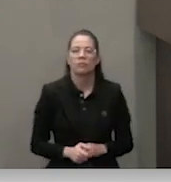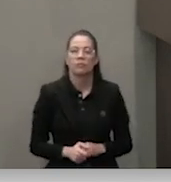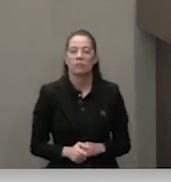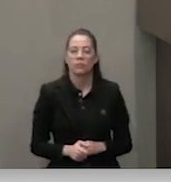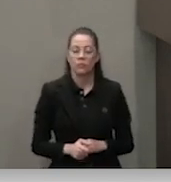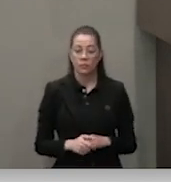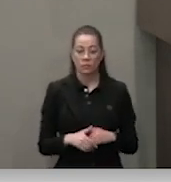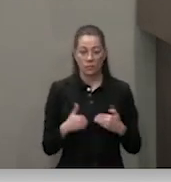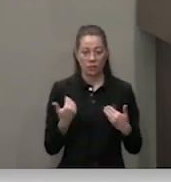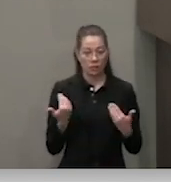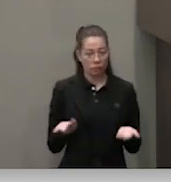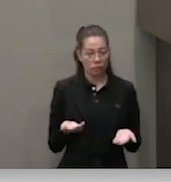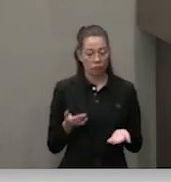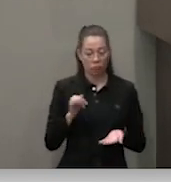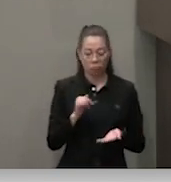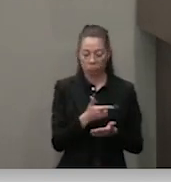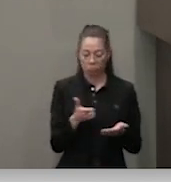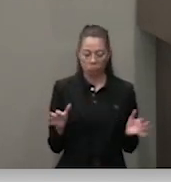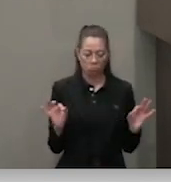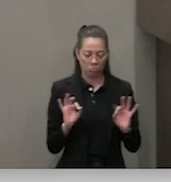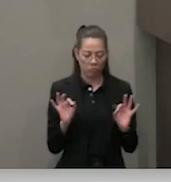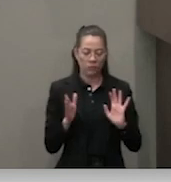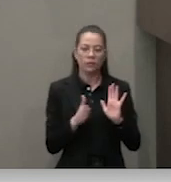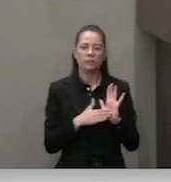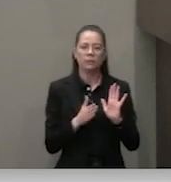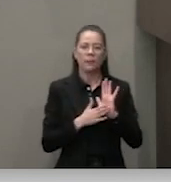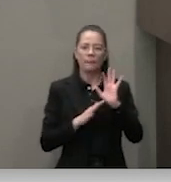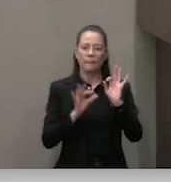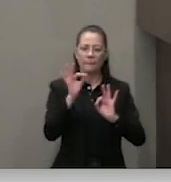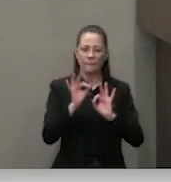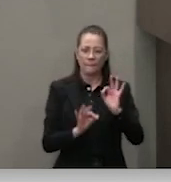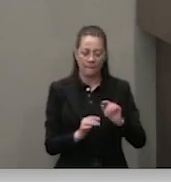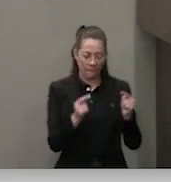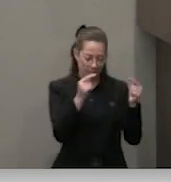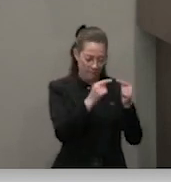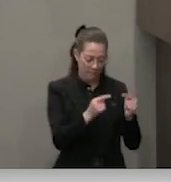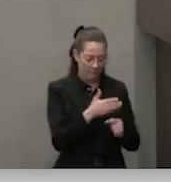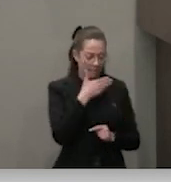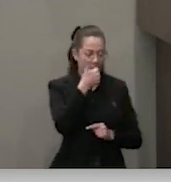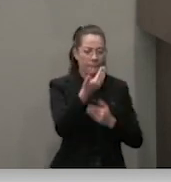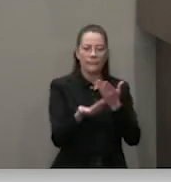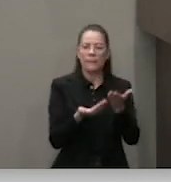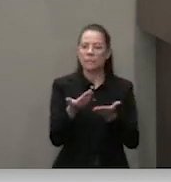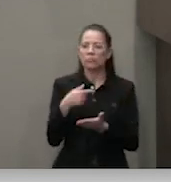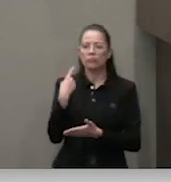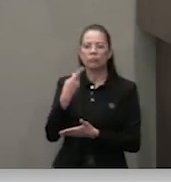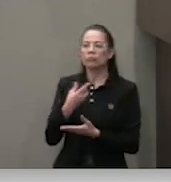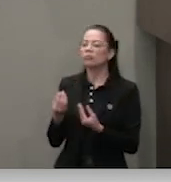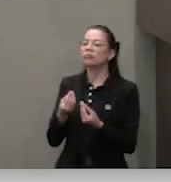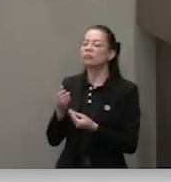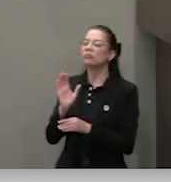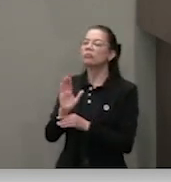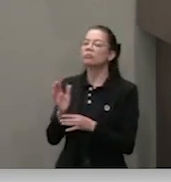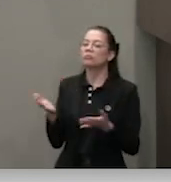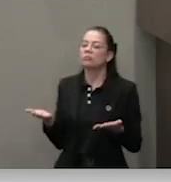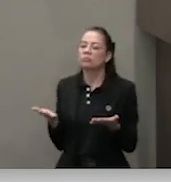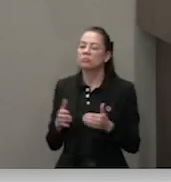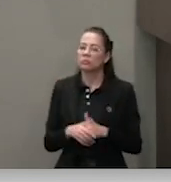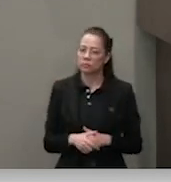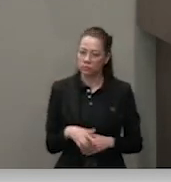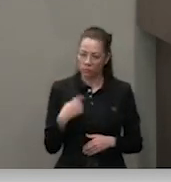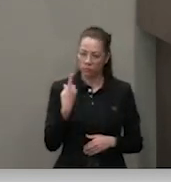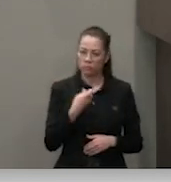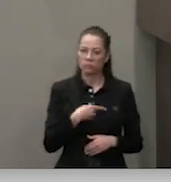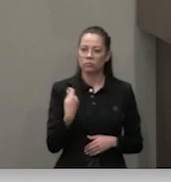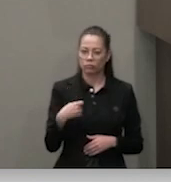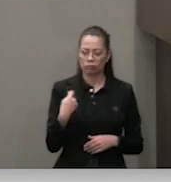então se não há uma proposta de organização de estruturação para melhorar o atendimento não tem como nós atendermos Nós visitamos